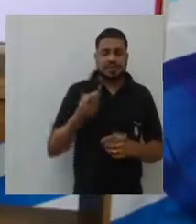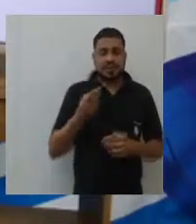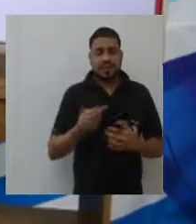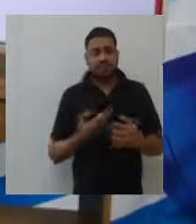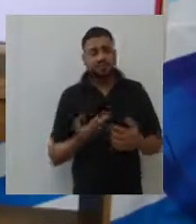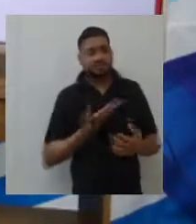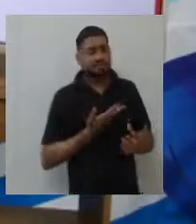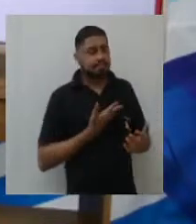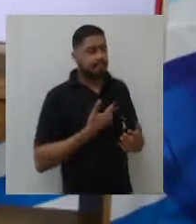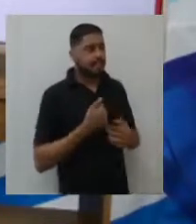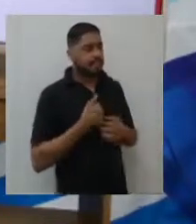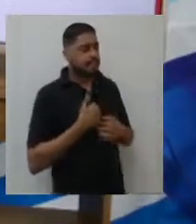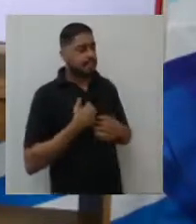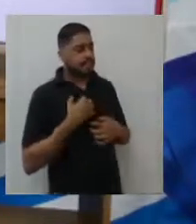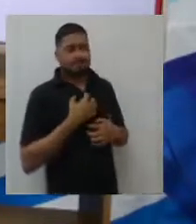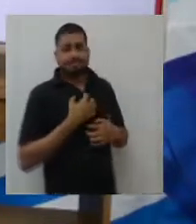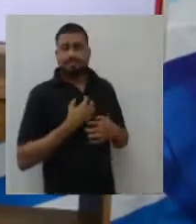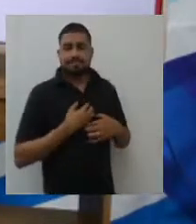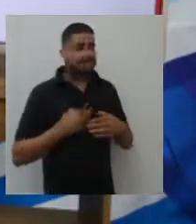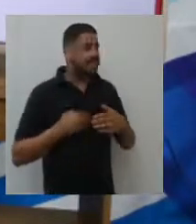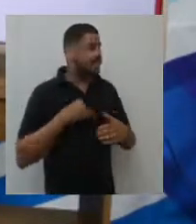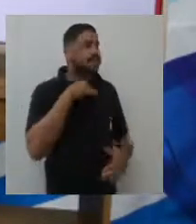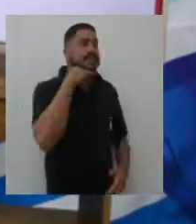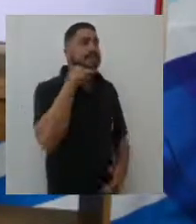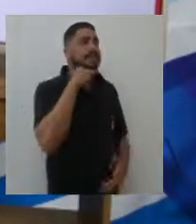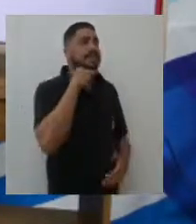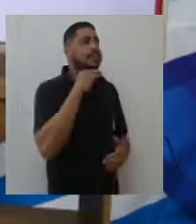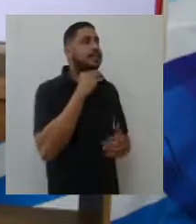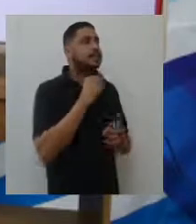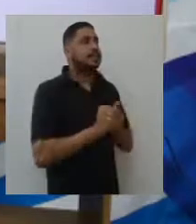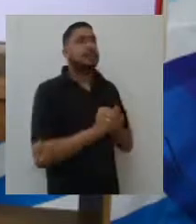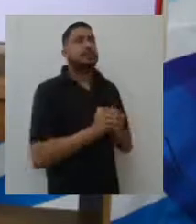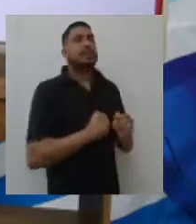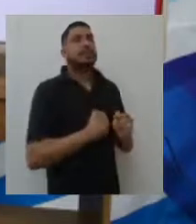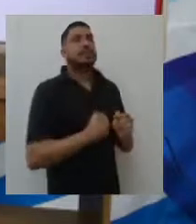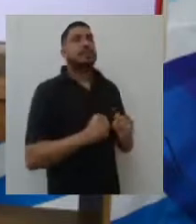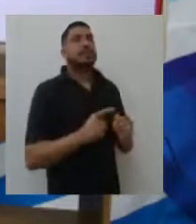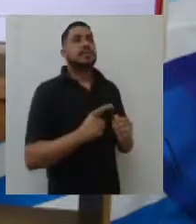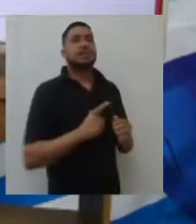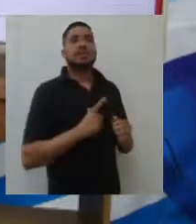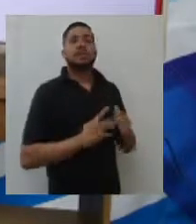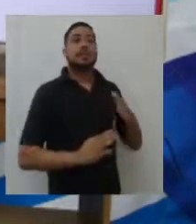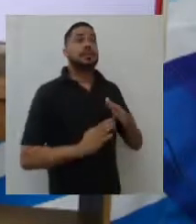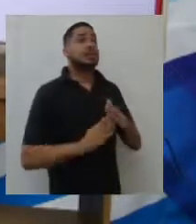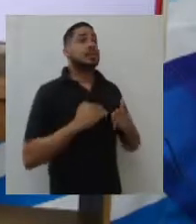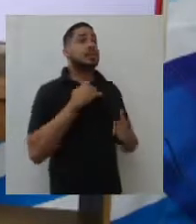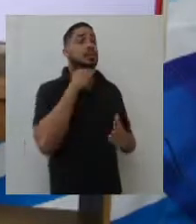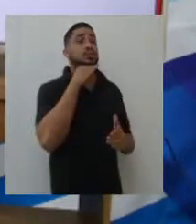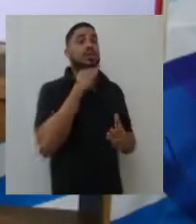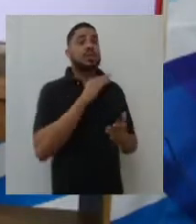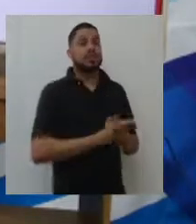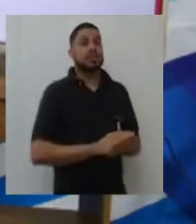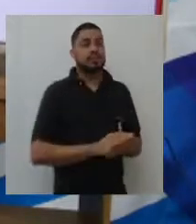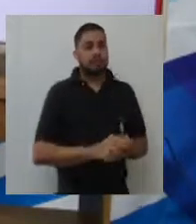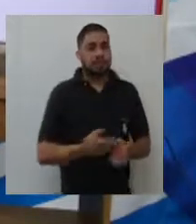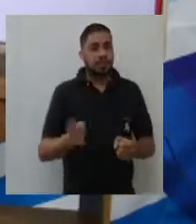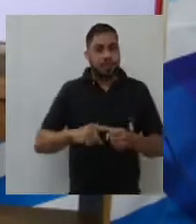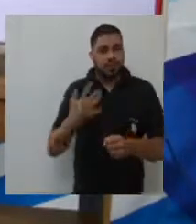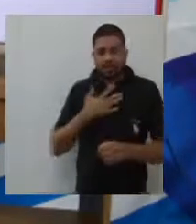assim, eu estou por aqui com ele. Eu estou saturado. Voltamos para o professor Luiz